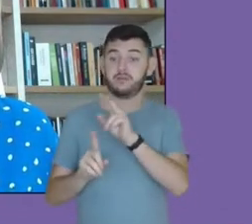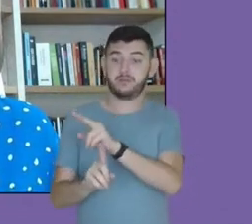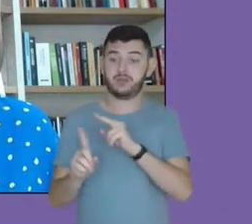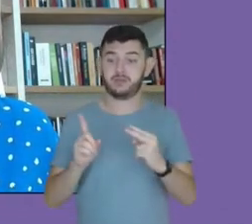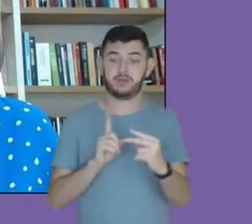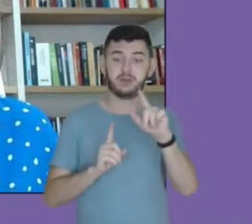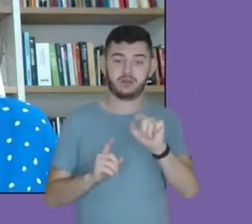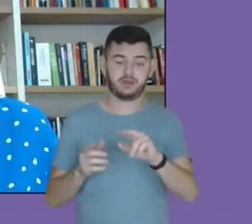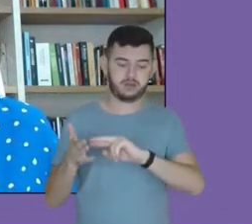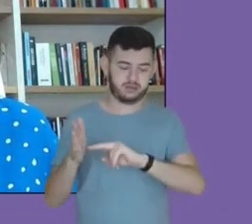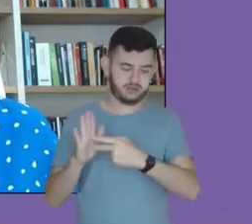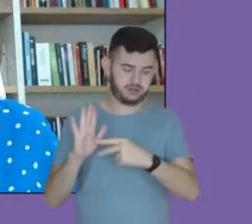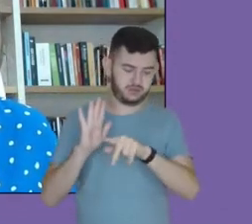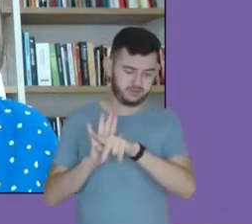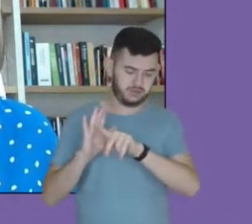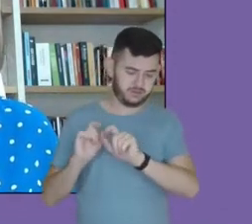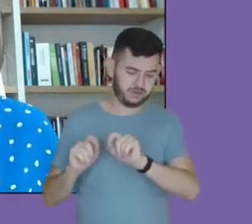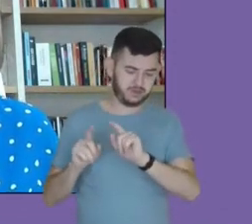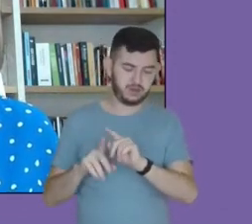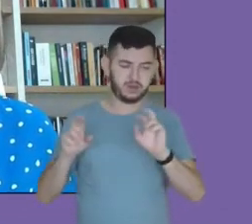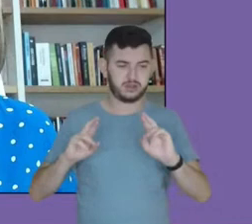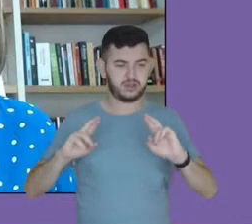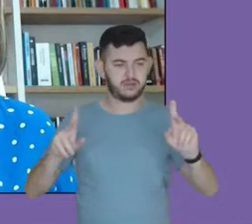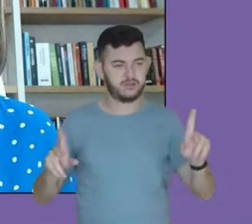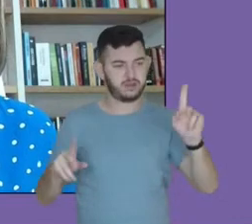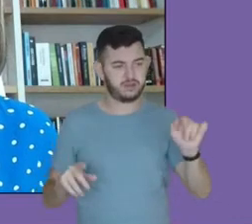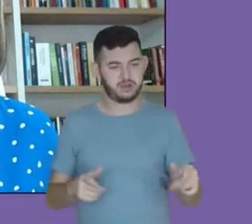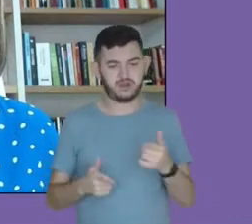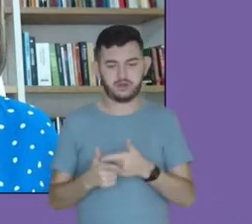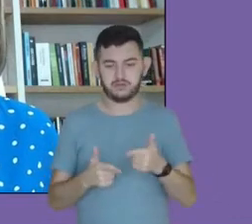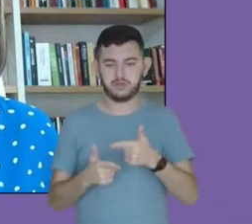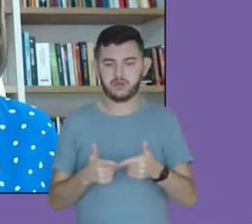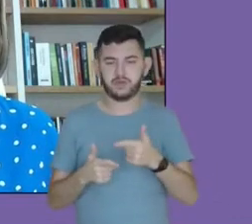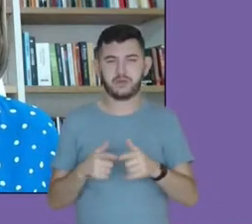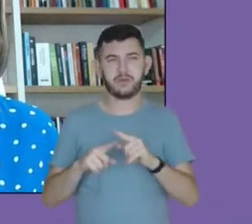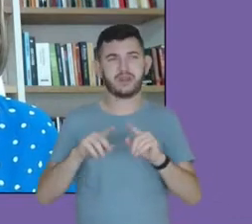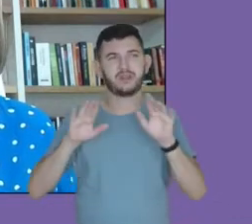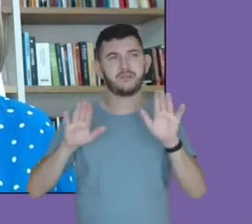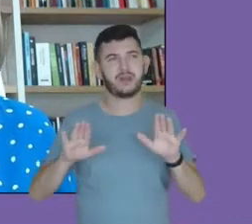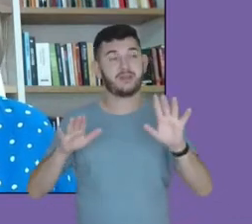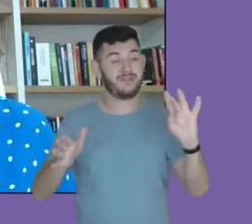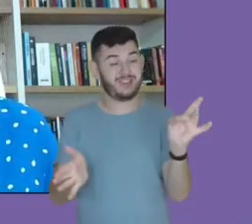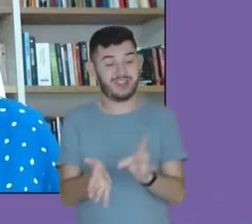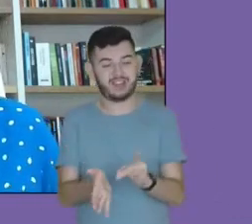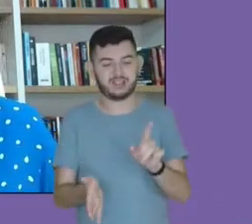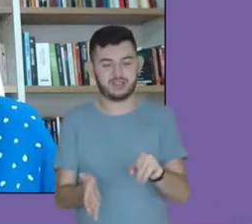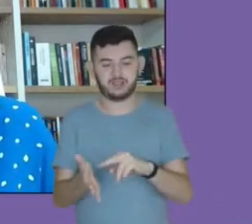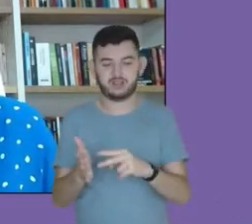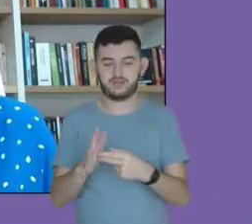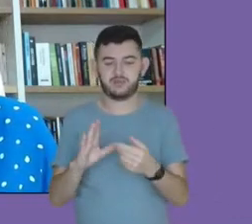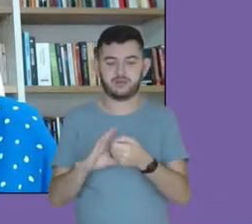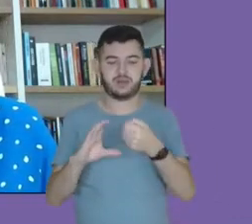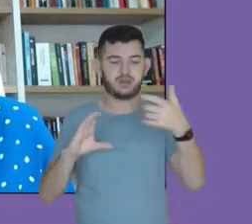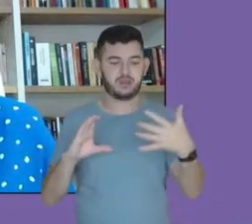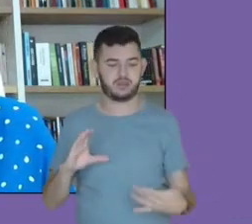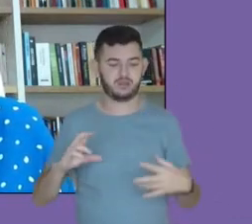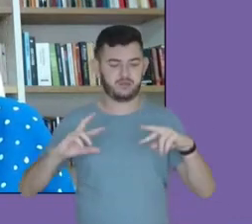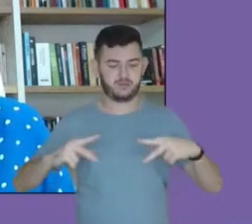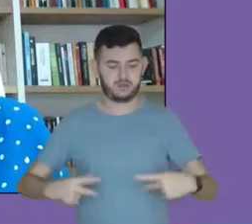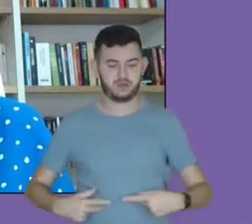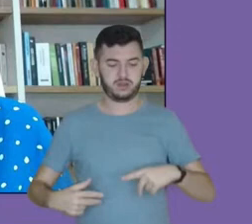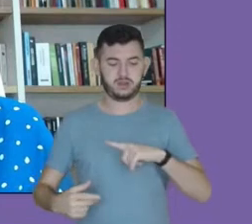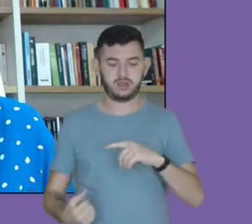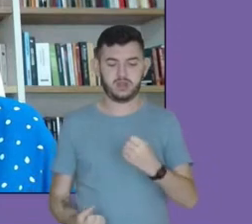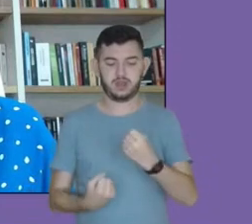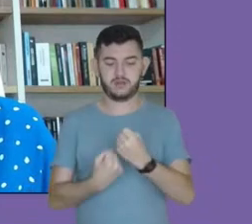da diferença não como um problema, mas como uma característica humana que envolve apoio, compreensão e